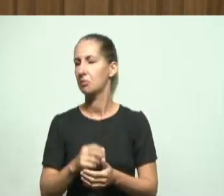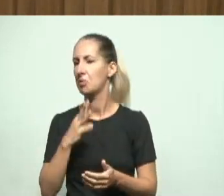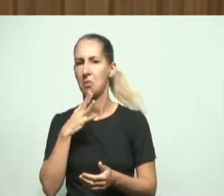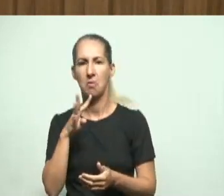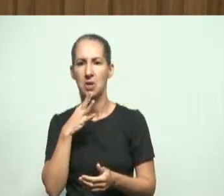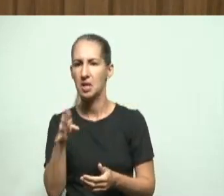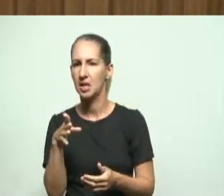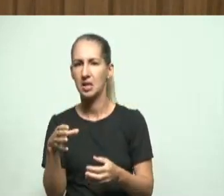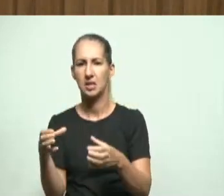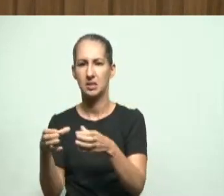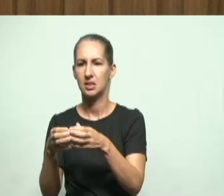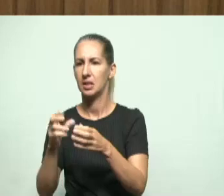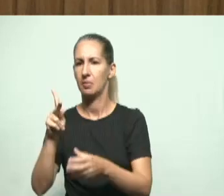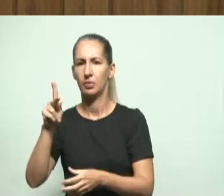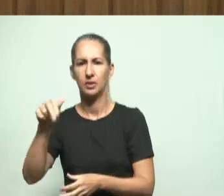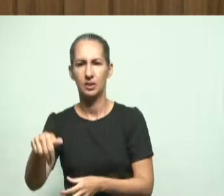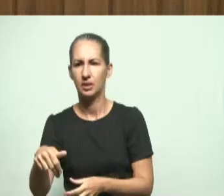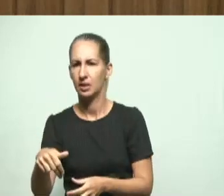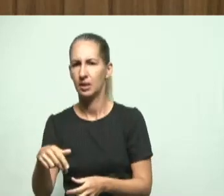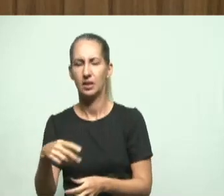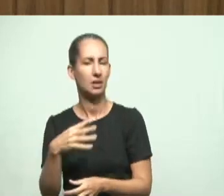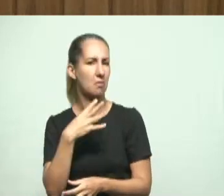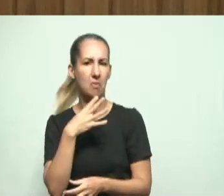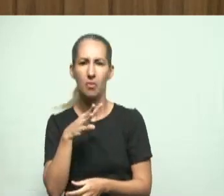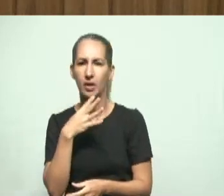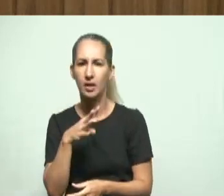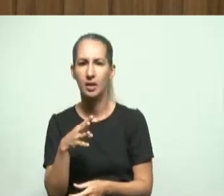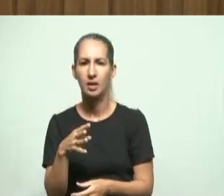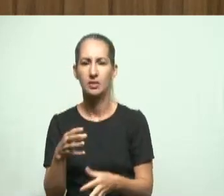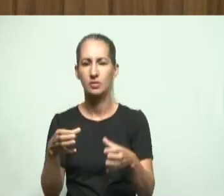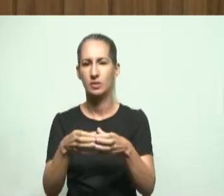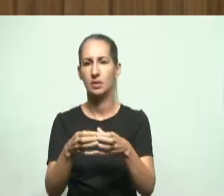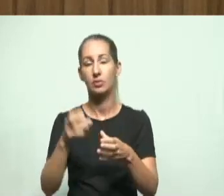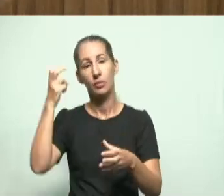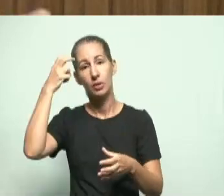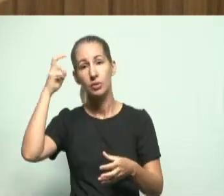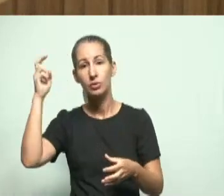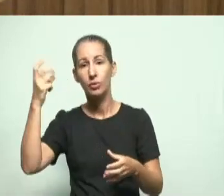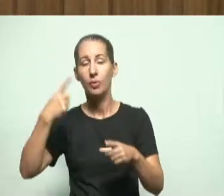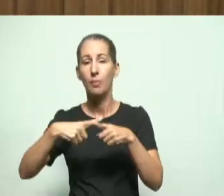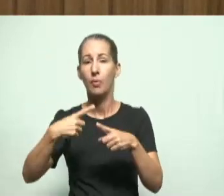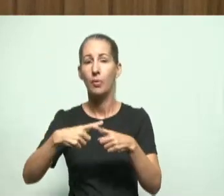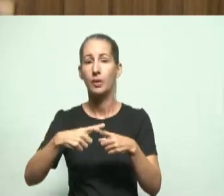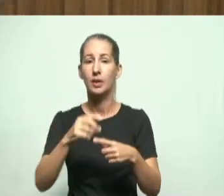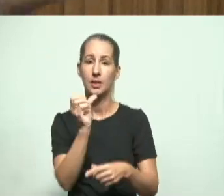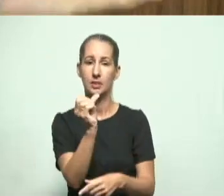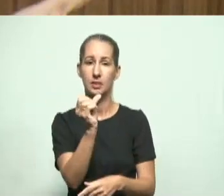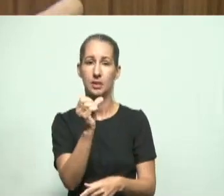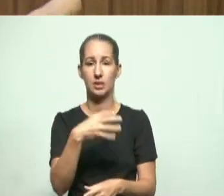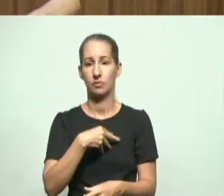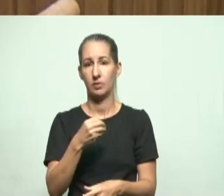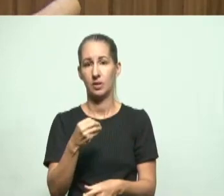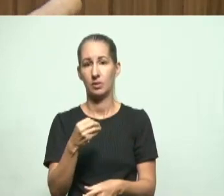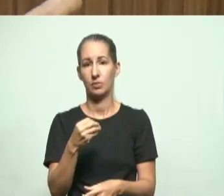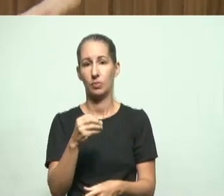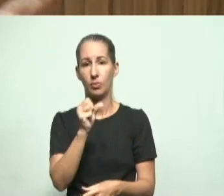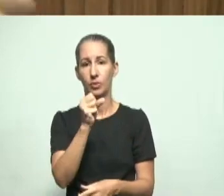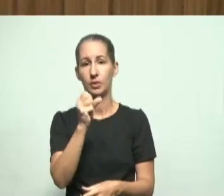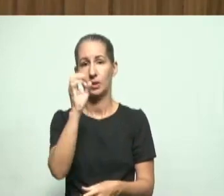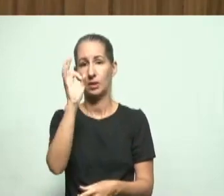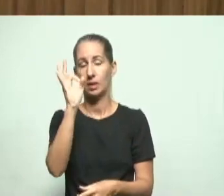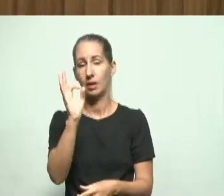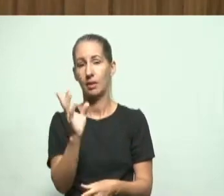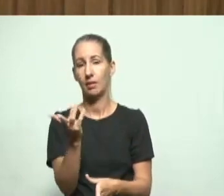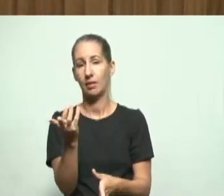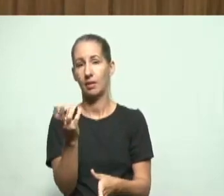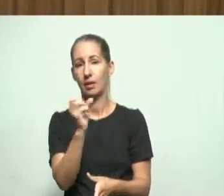não tem condições de conhecer Ponta Negra, não tem conhecer o centro histórico de Natal, porque não pode levar seus 6 filhos? Porque dá R$ 80. Mas